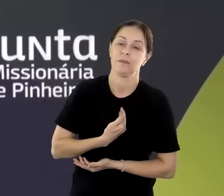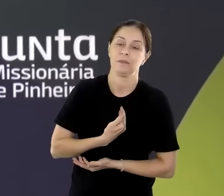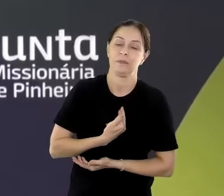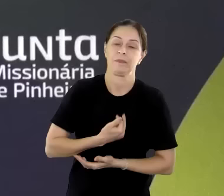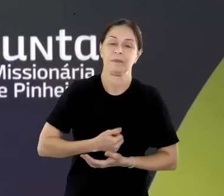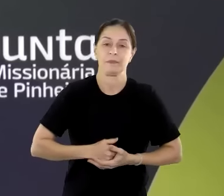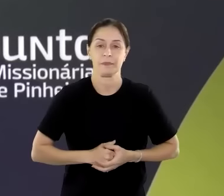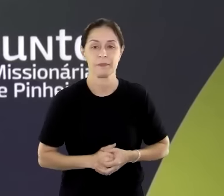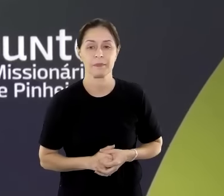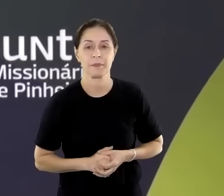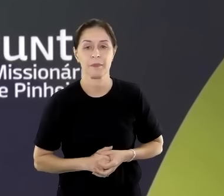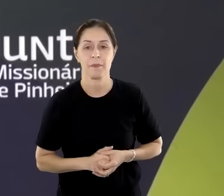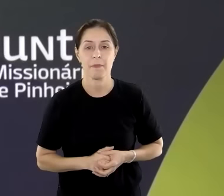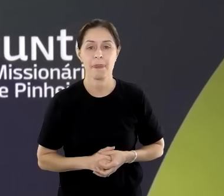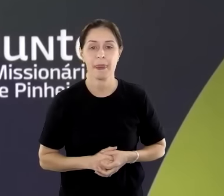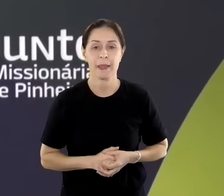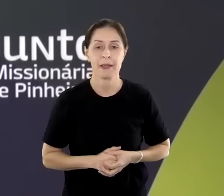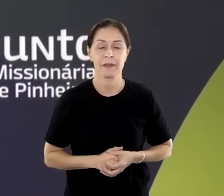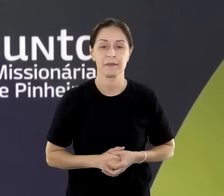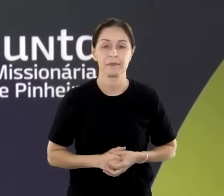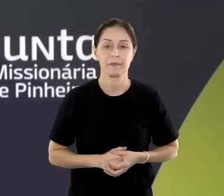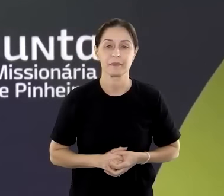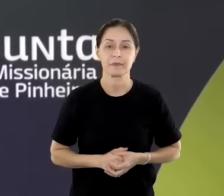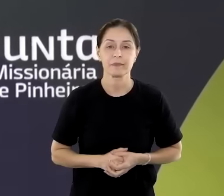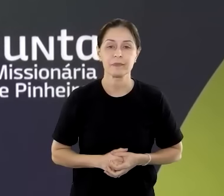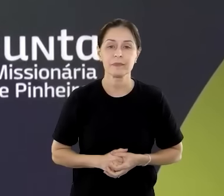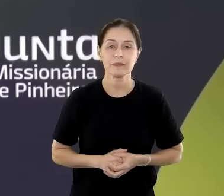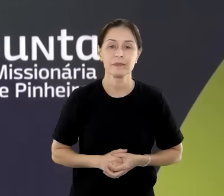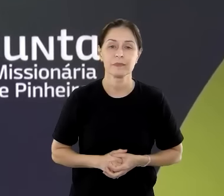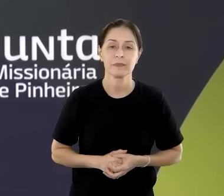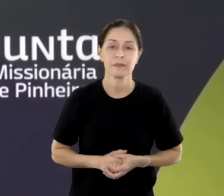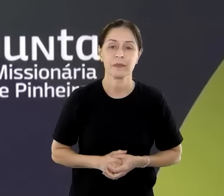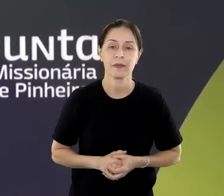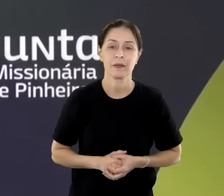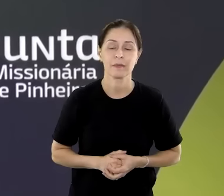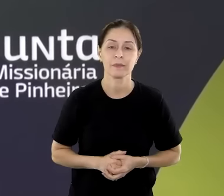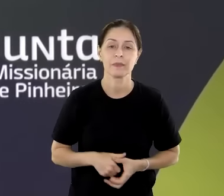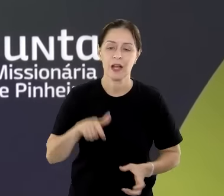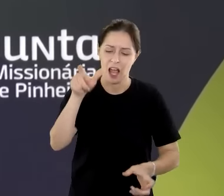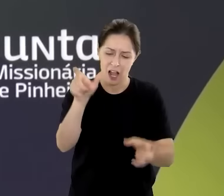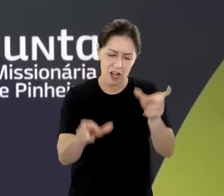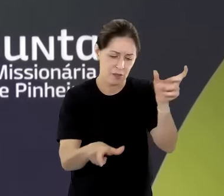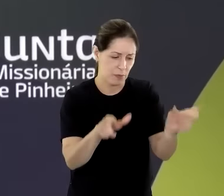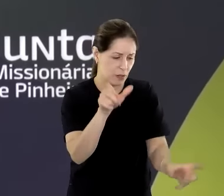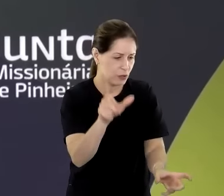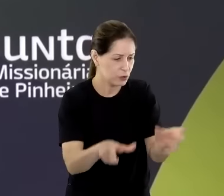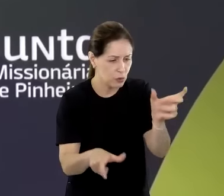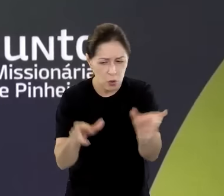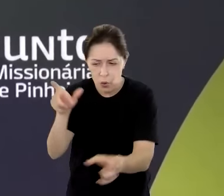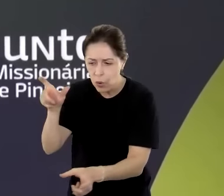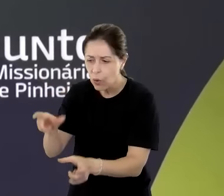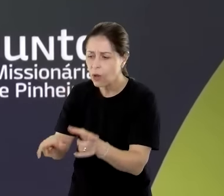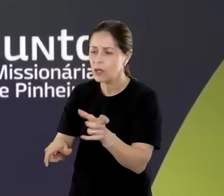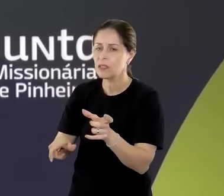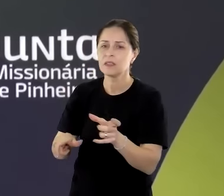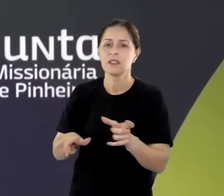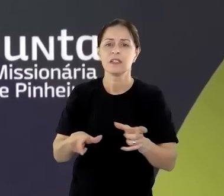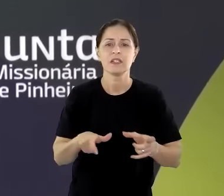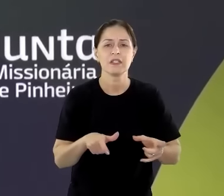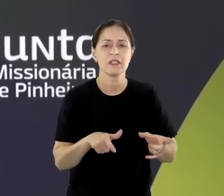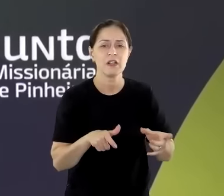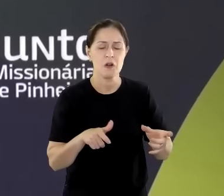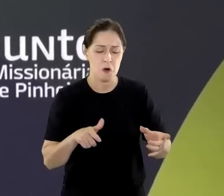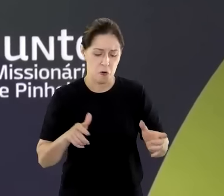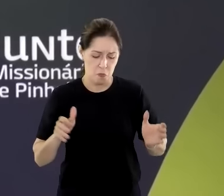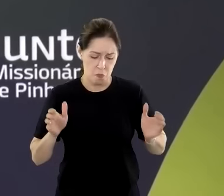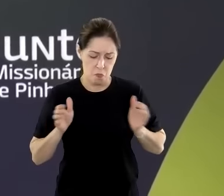escrito no texto anterior, quando Jesus reprova a avareza, que o camarada colheu uma grande safra, construiu novos celeiros,